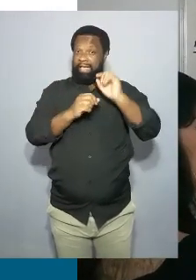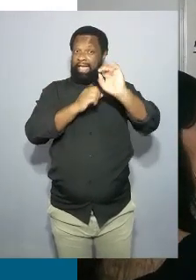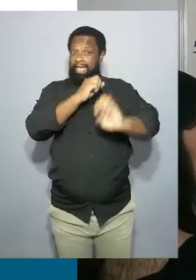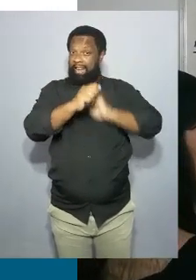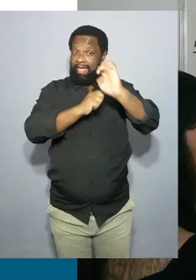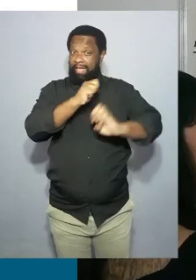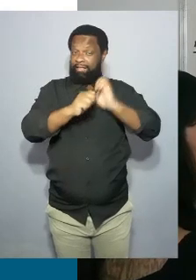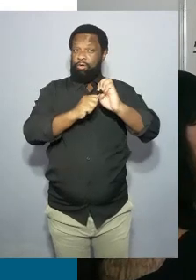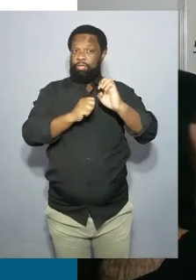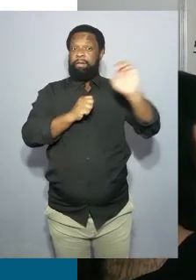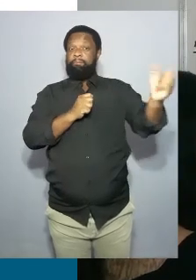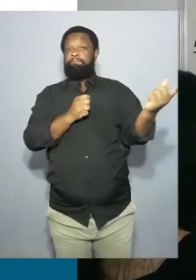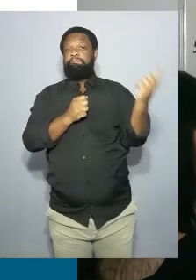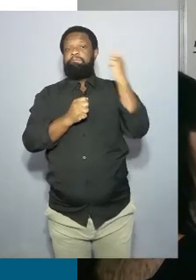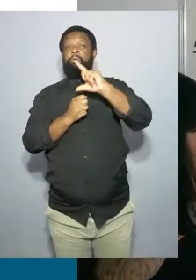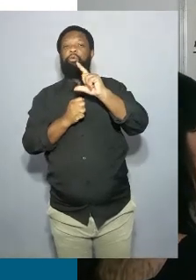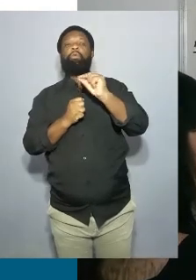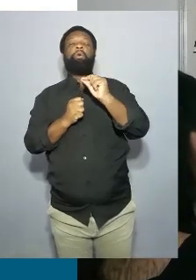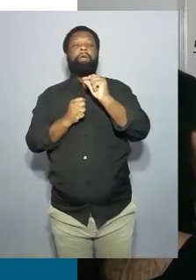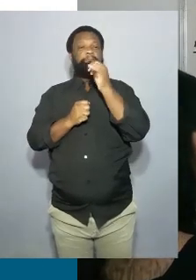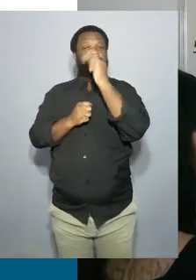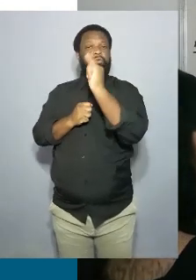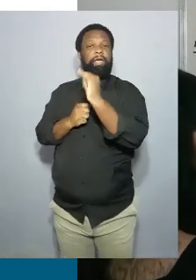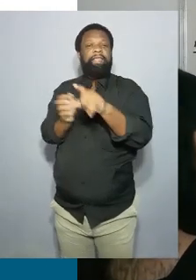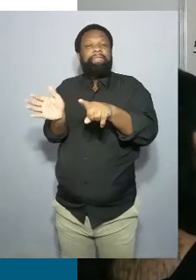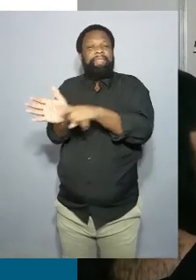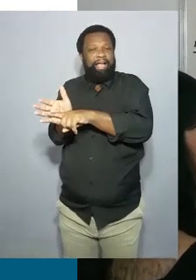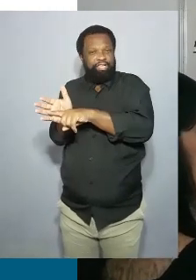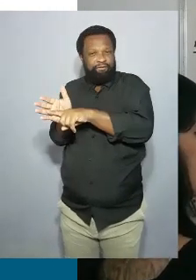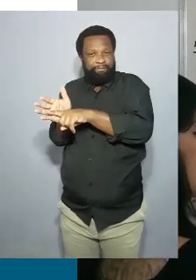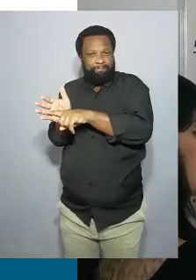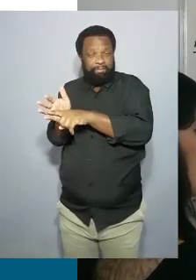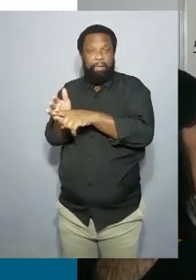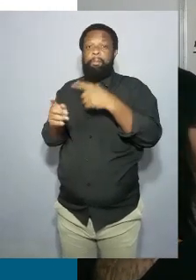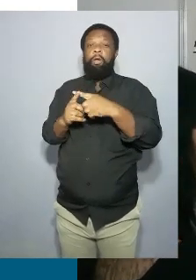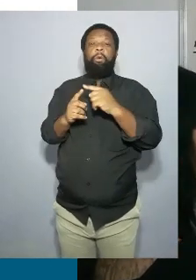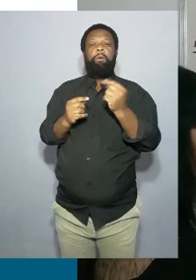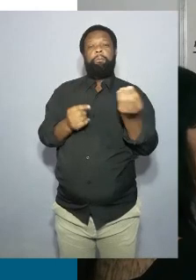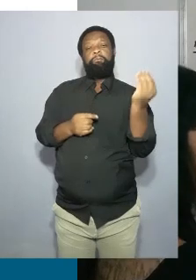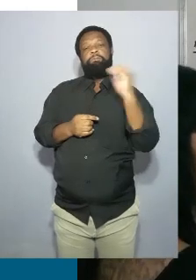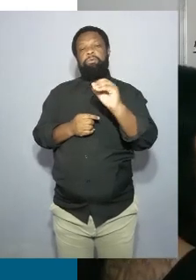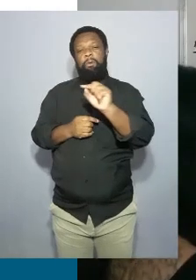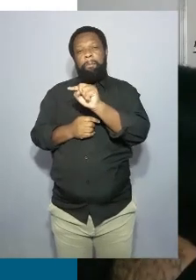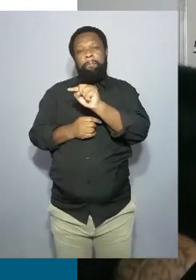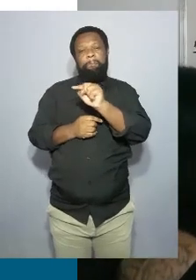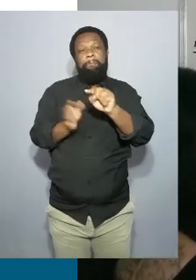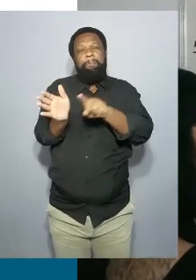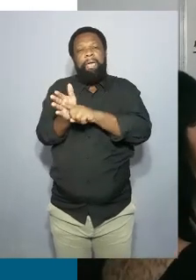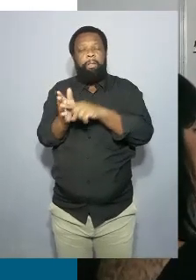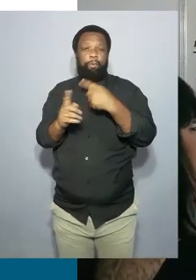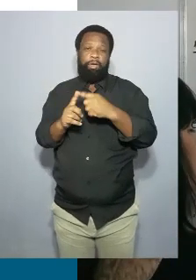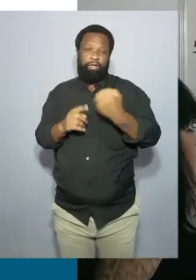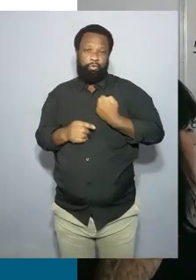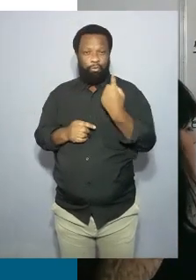nós podemos dizer que ele ganhou, então ele fica com uma carga negativa. Nós colocamos só menos porque aqui o número